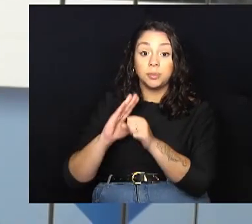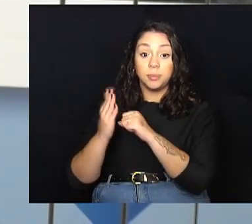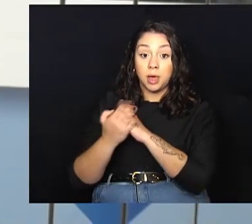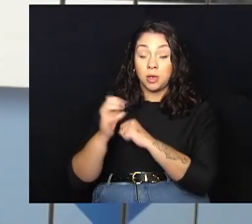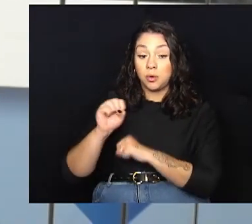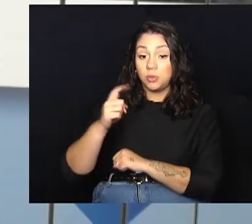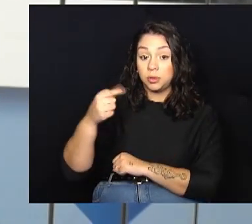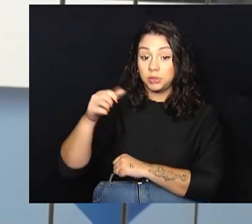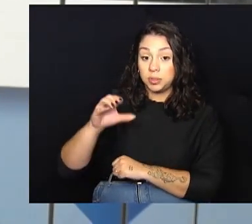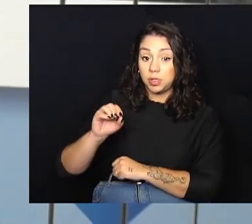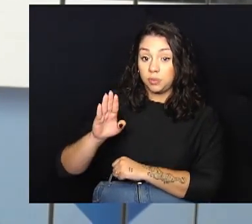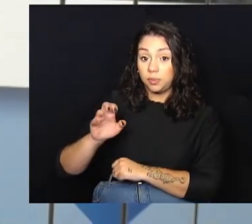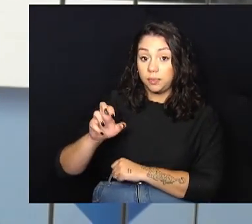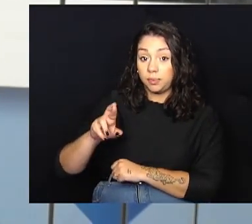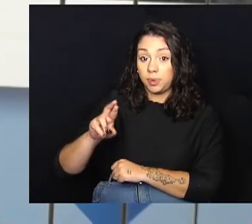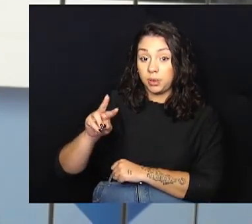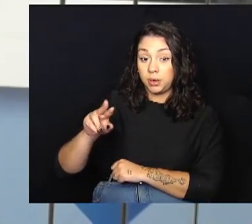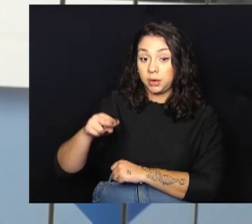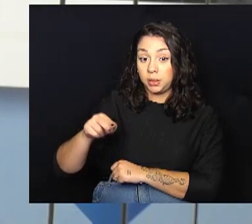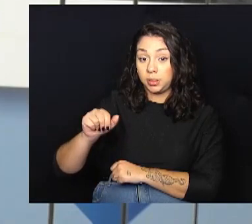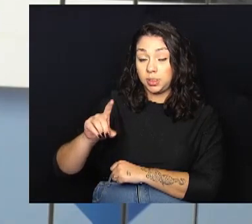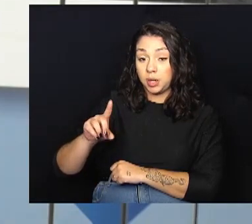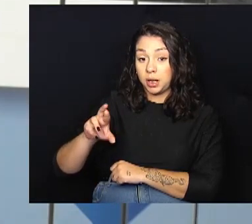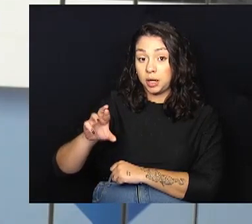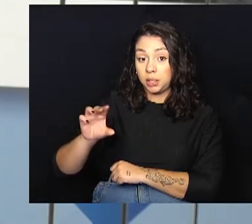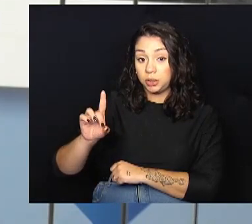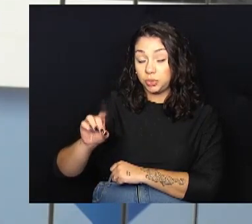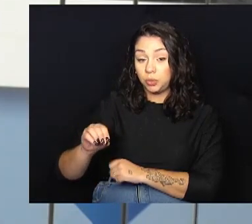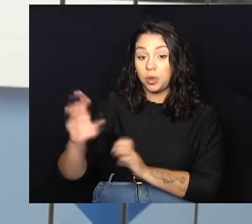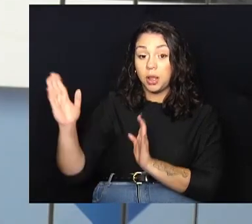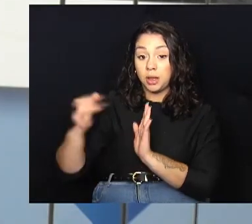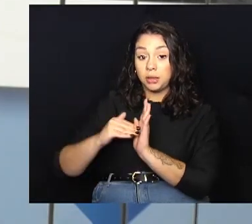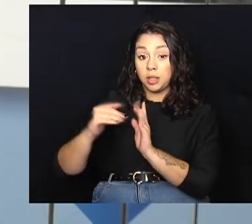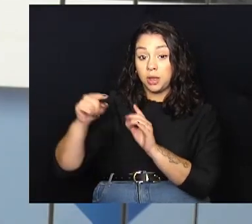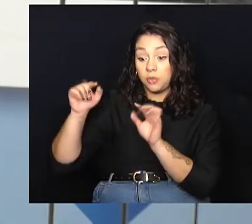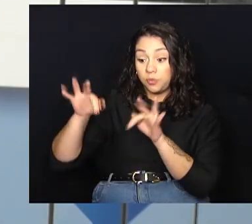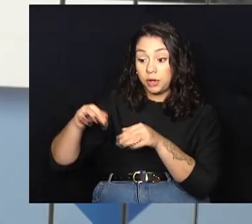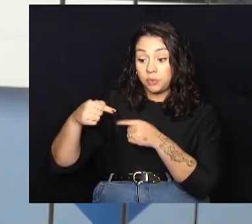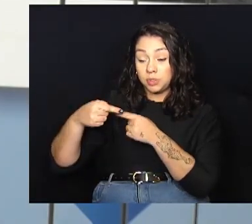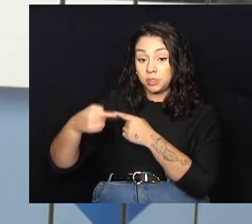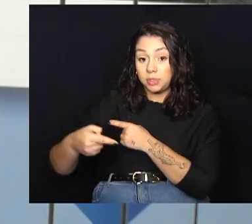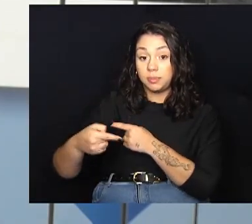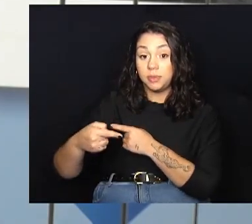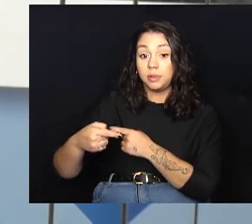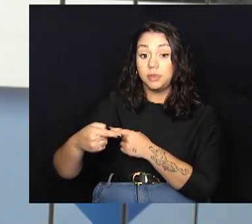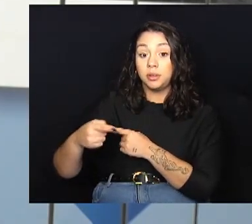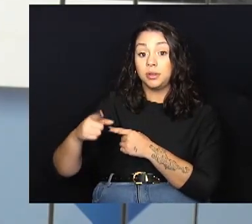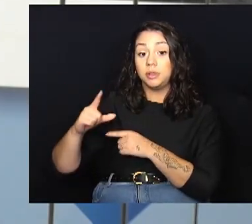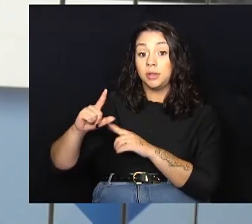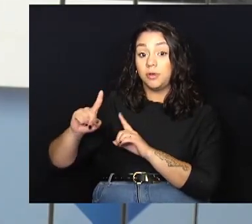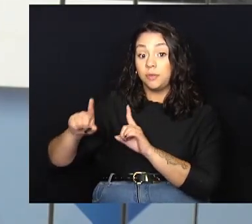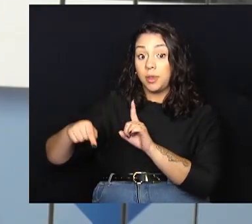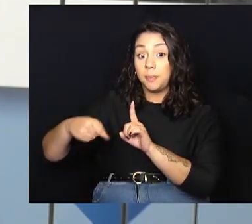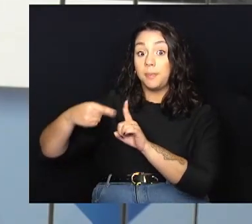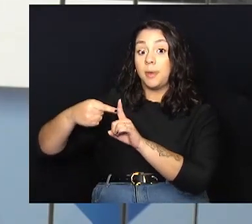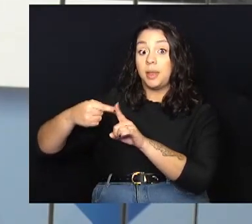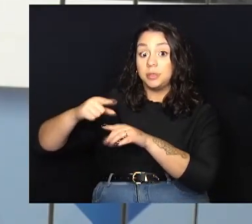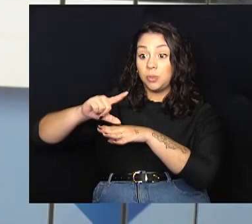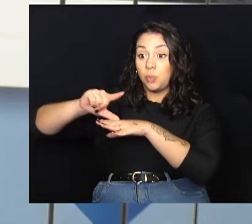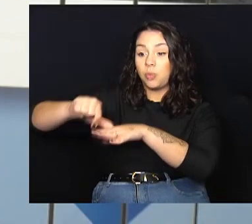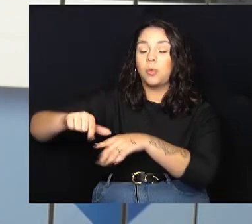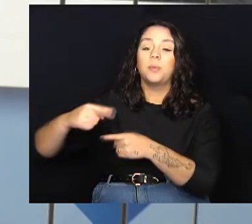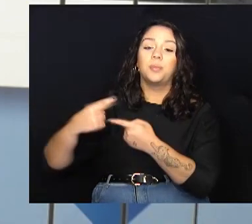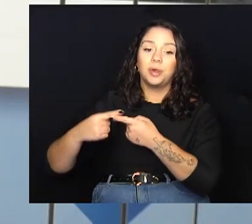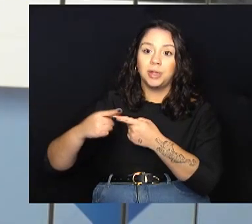ficaria em atividades até o dia 6 de julho ou seja até o final dessa semana Olha só foi prorrogada devido a grande